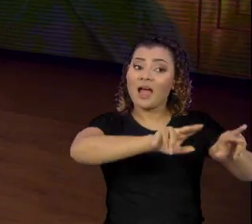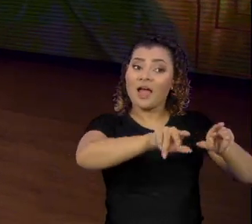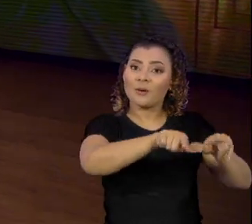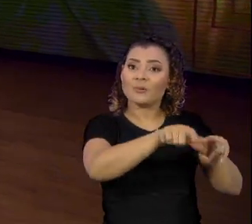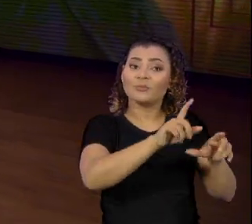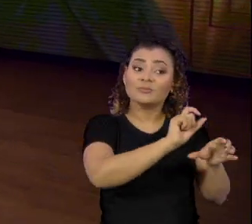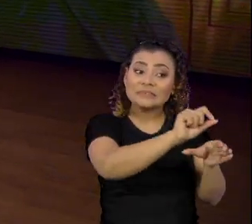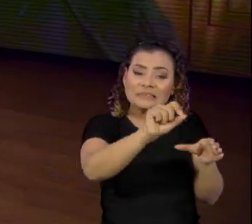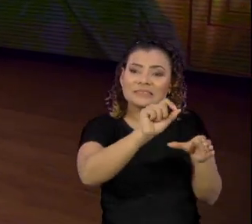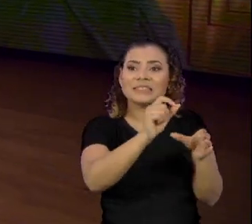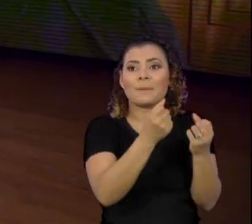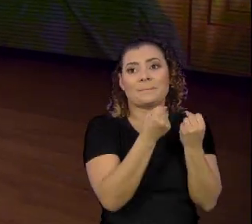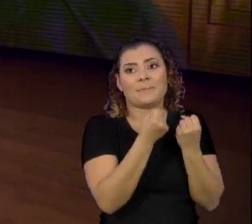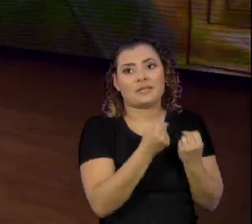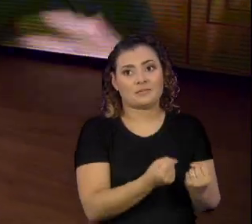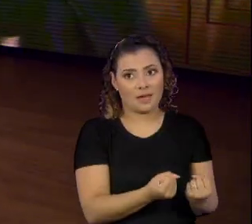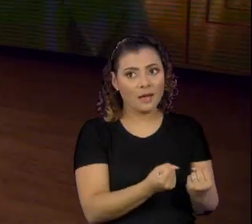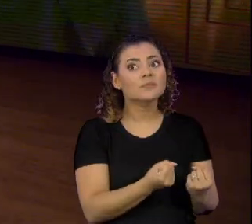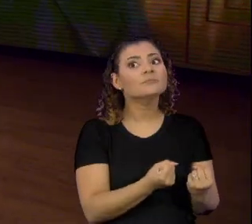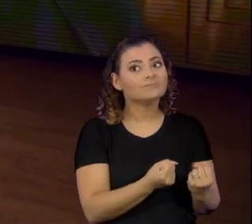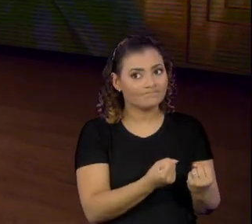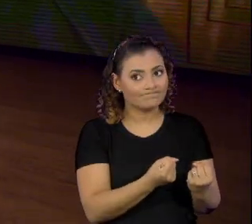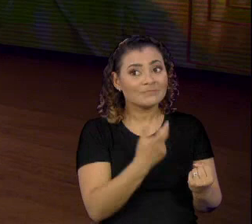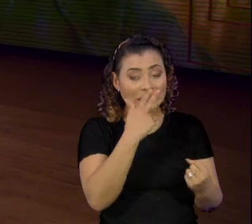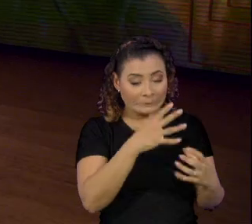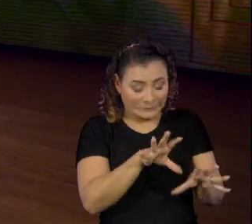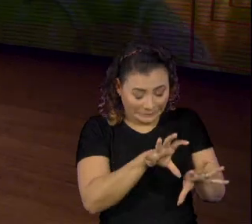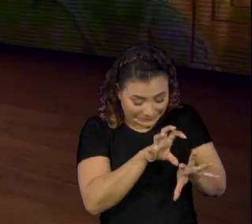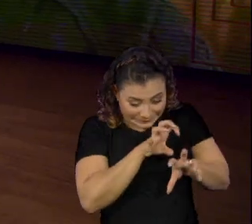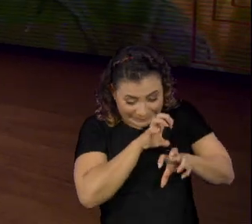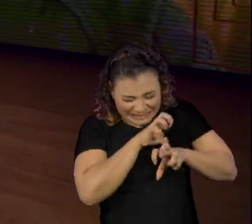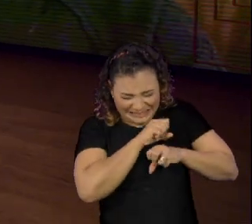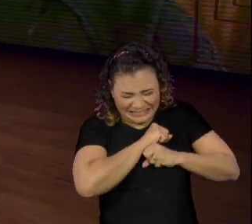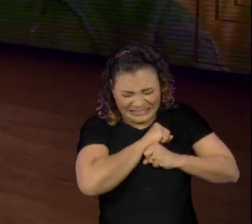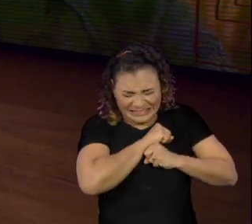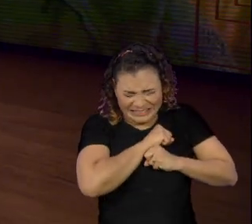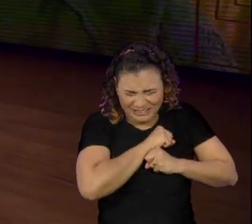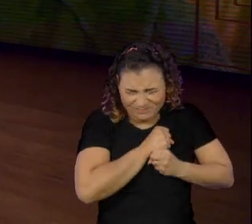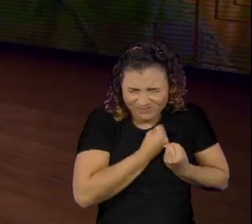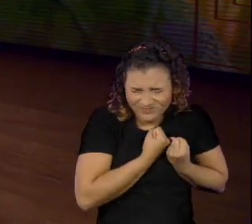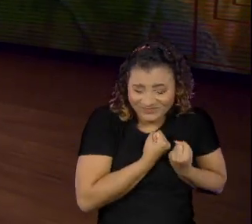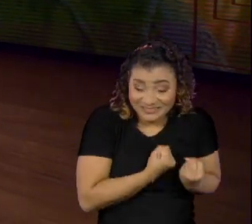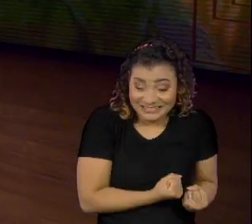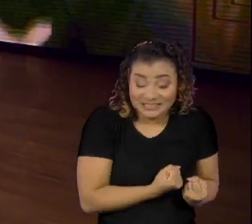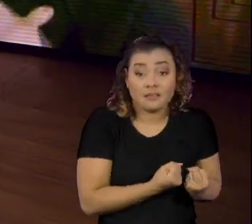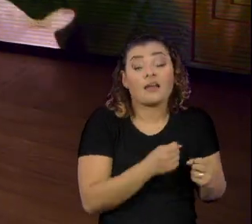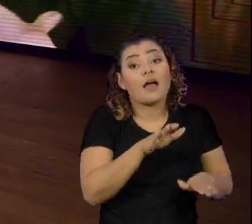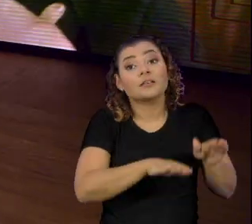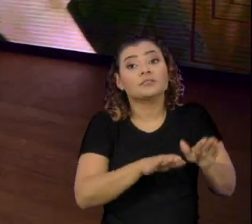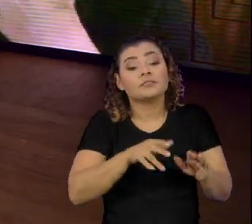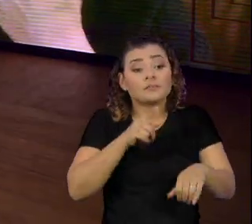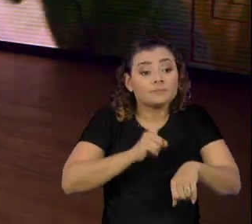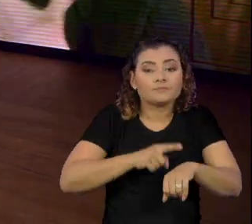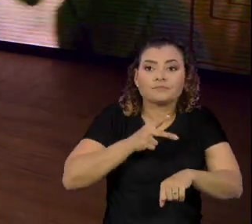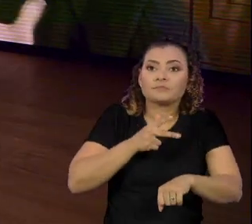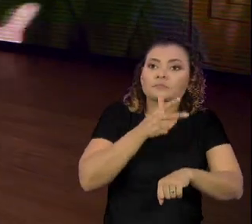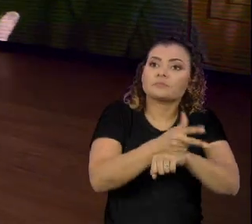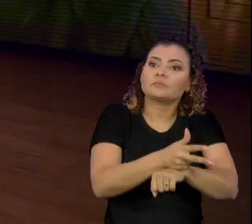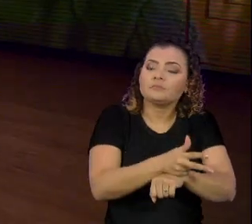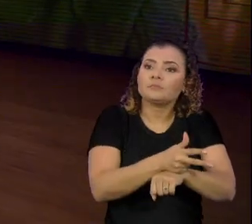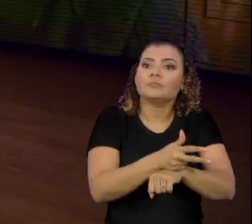gente acaba ficando um pouco com ele no corpo, a gente na hora de fazer a cena não tem como isso